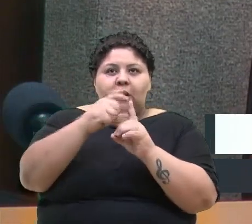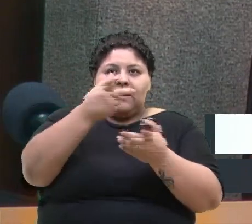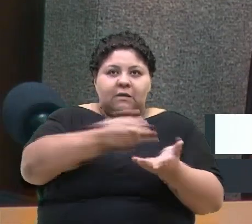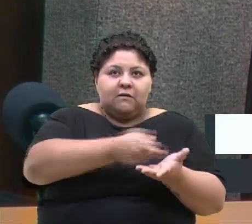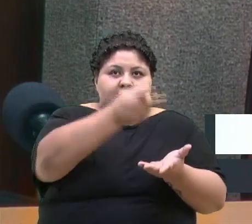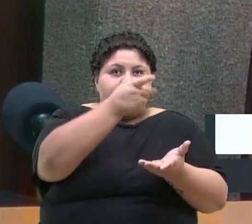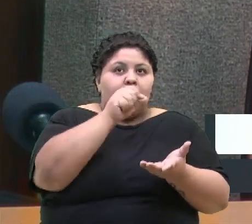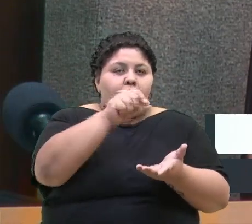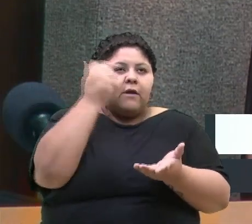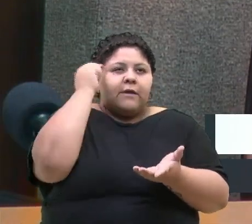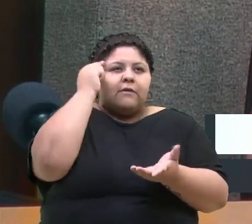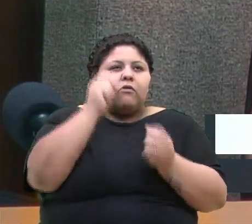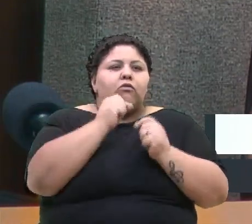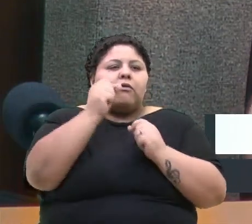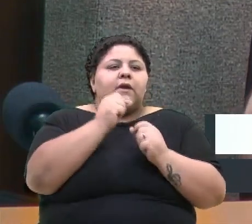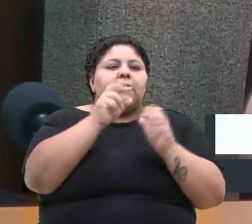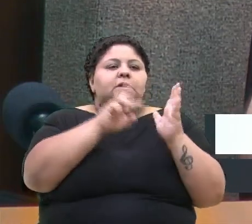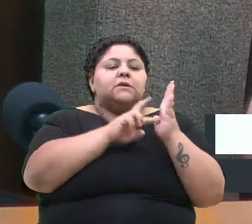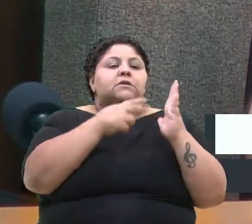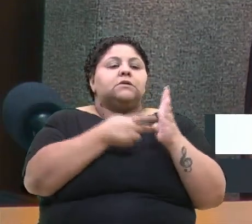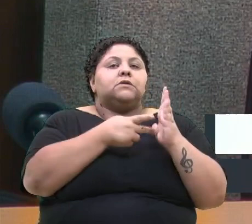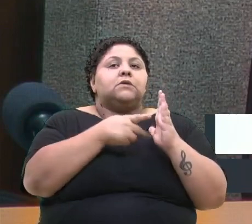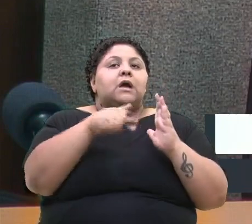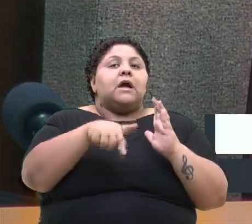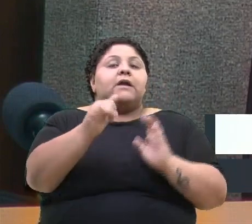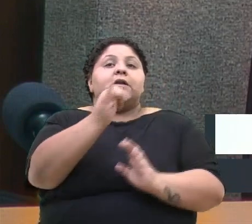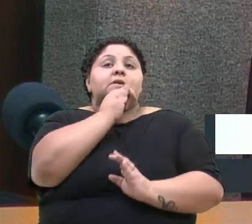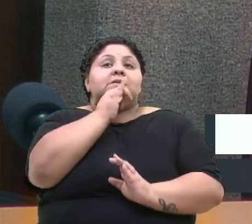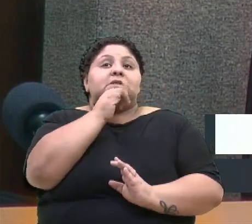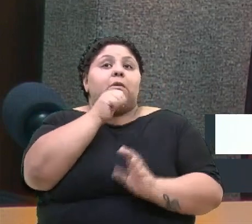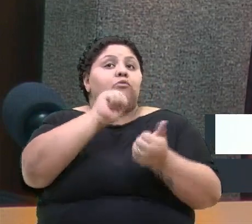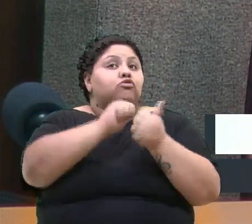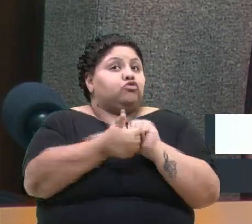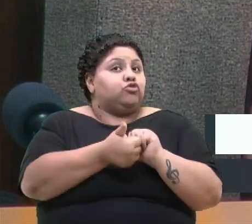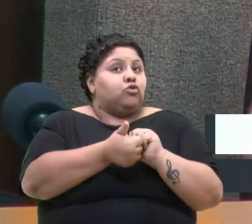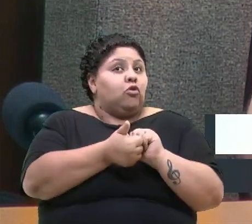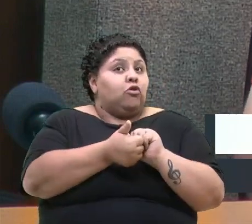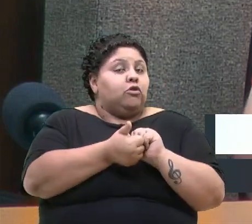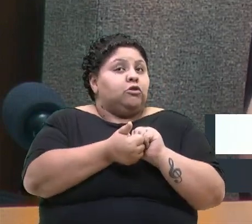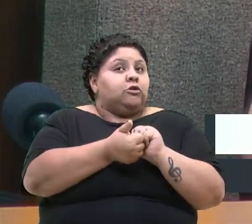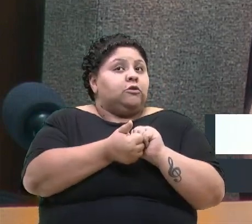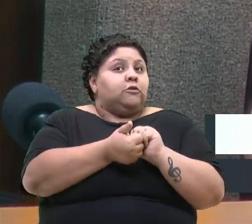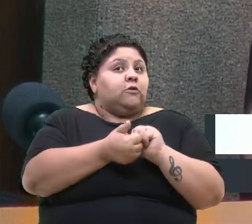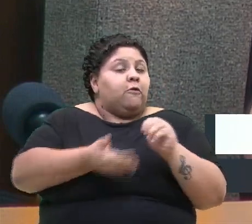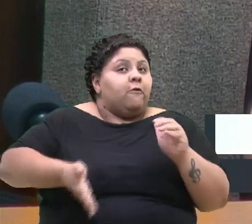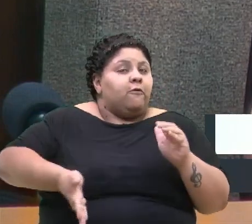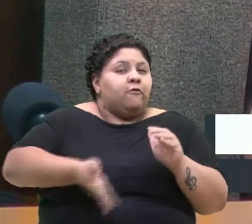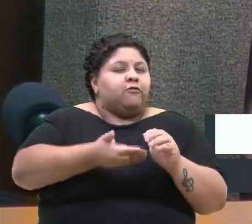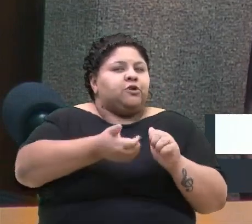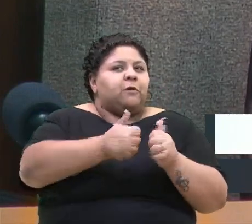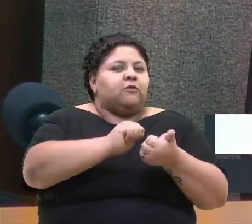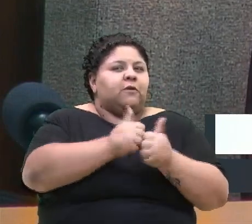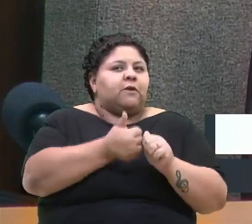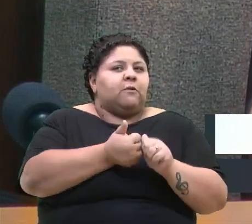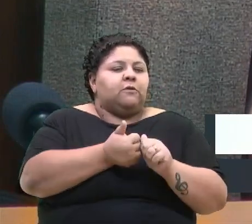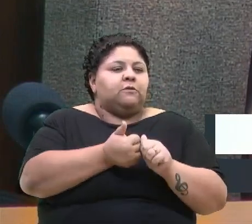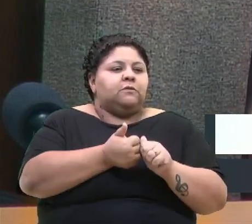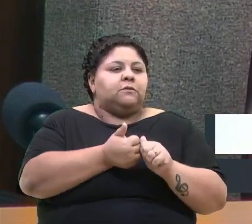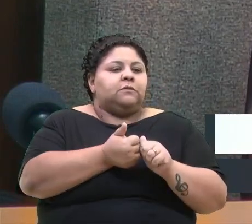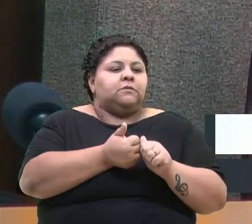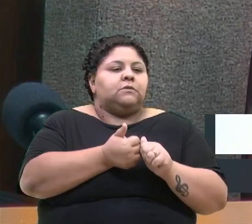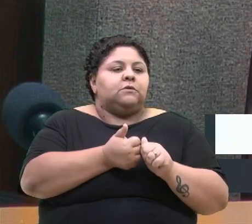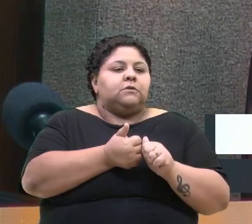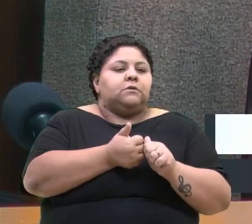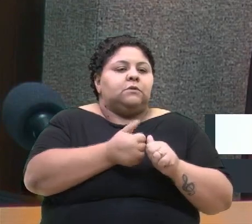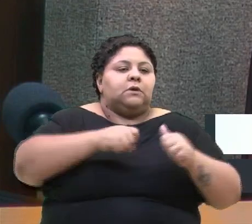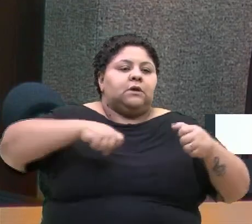está representando, e estou falando aqui de um exemplo de um jogo, que é de futebol e que tem competição mundial já. O Brasil conquistou a